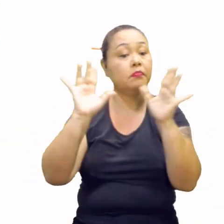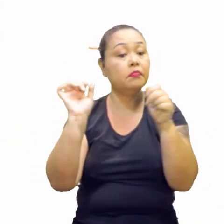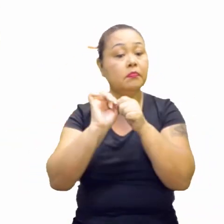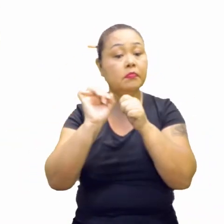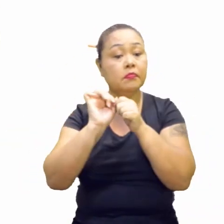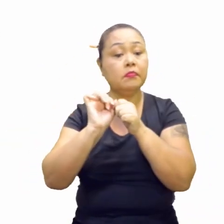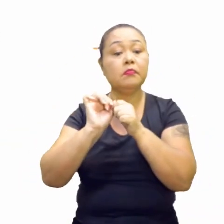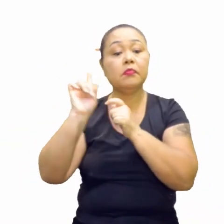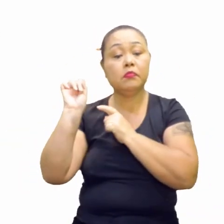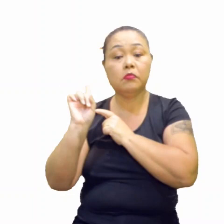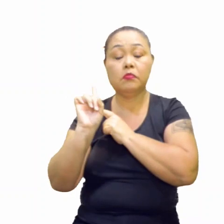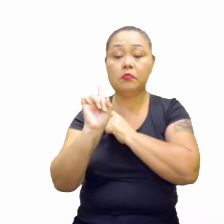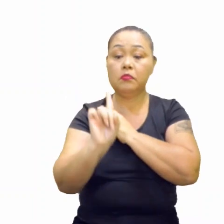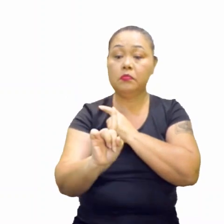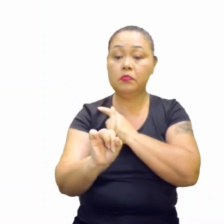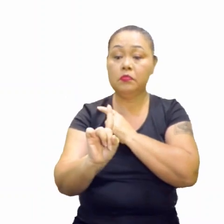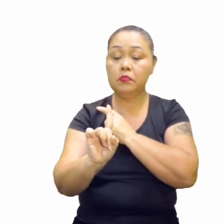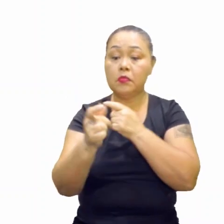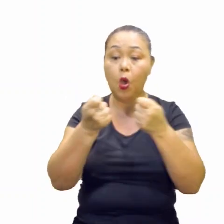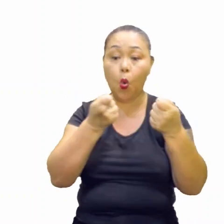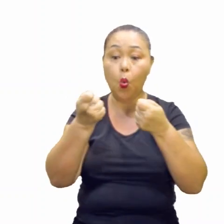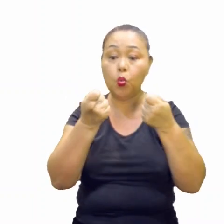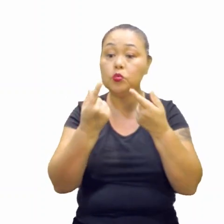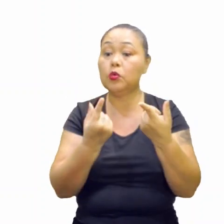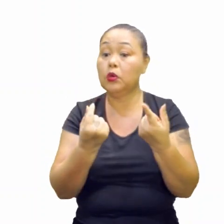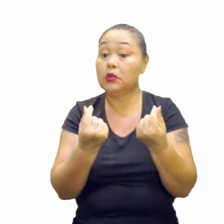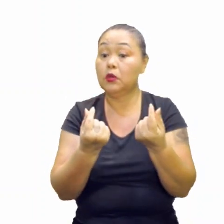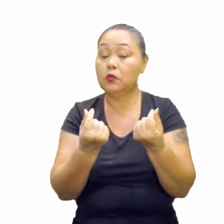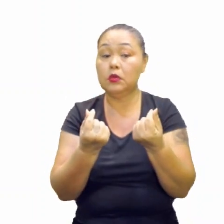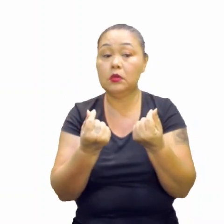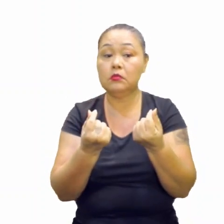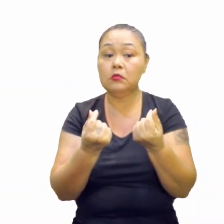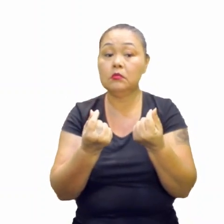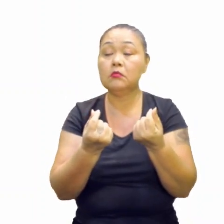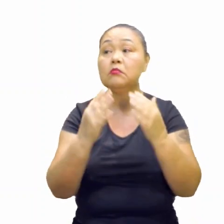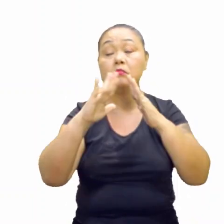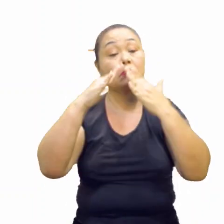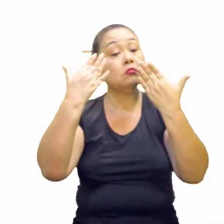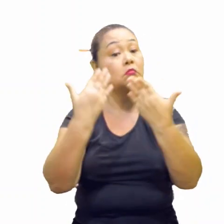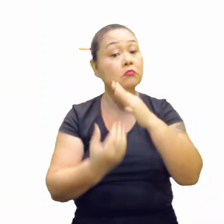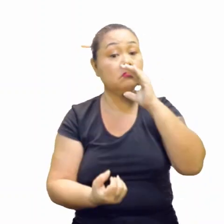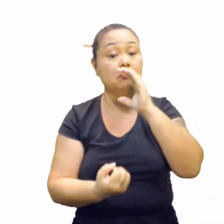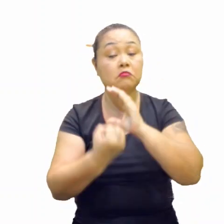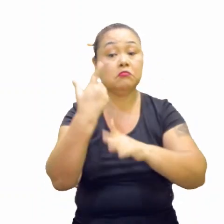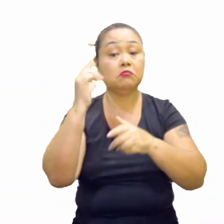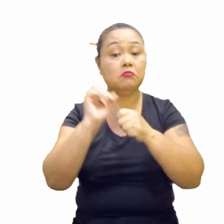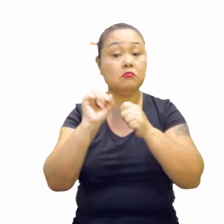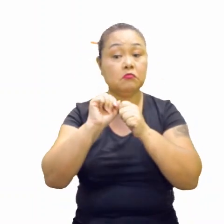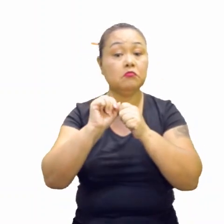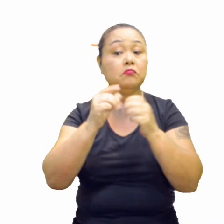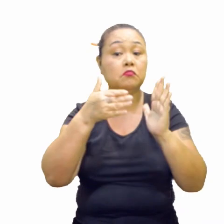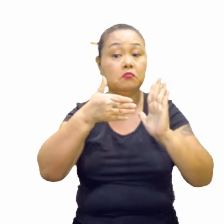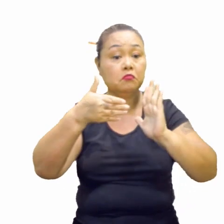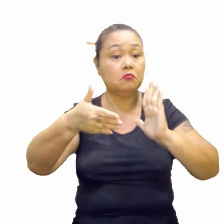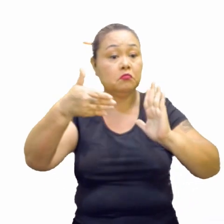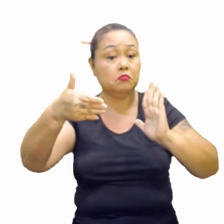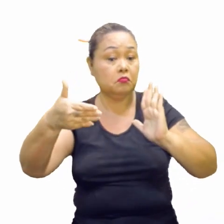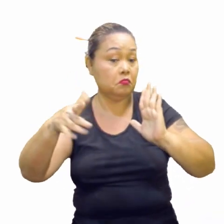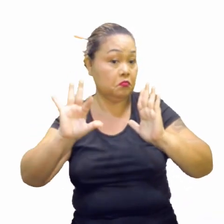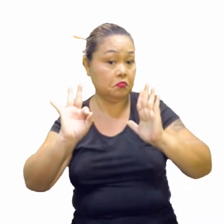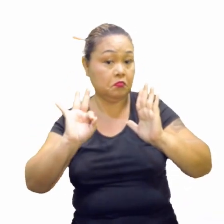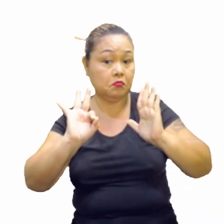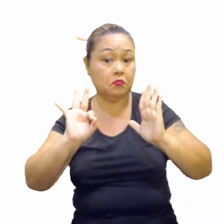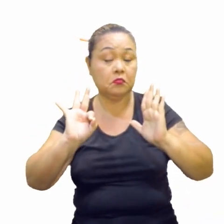indispensável no controle da economia. A escola foi fundada no ciclo econômico, não é autorregulada, como defendem os